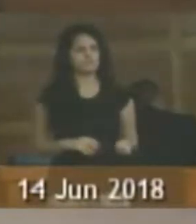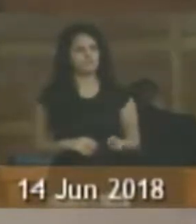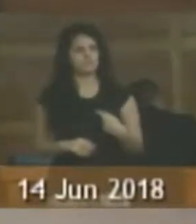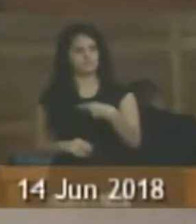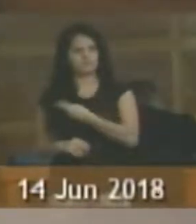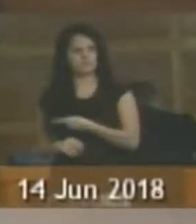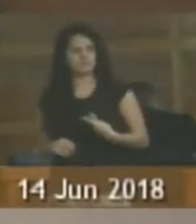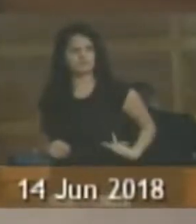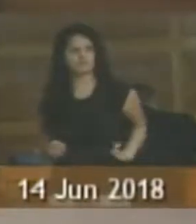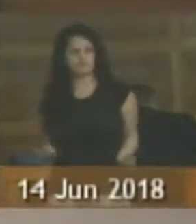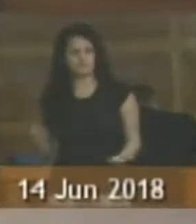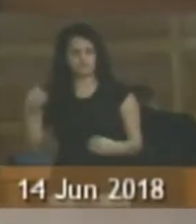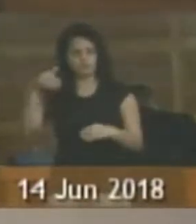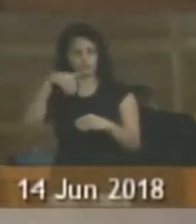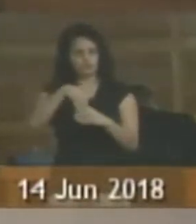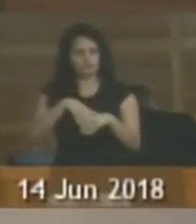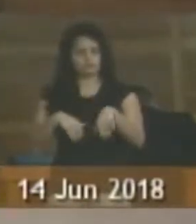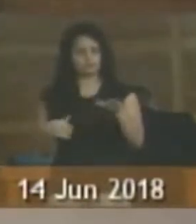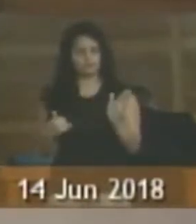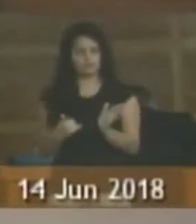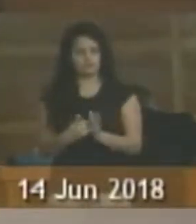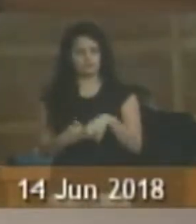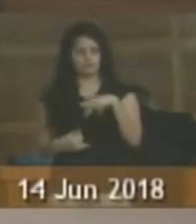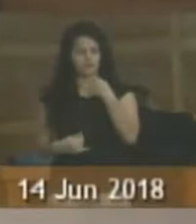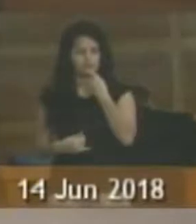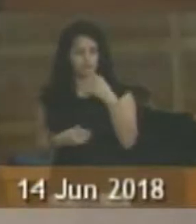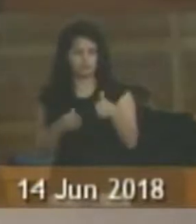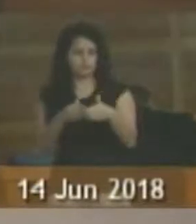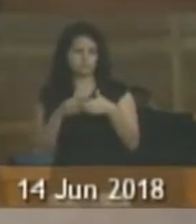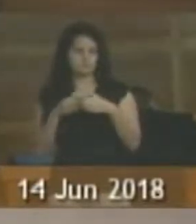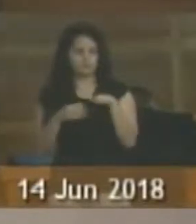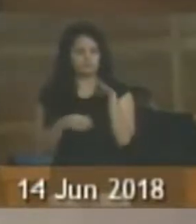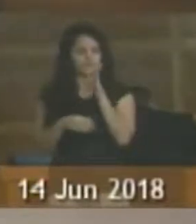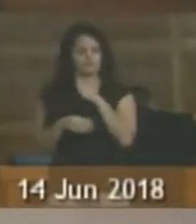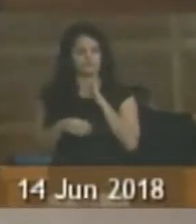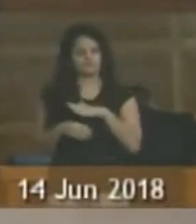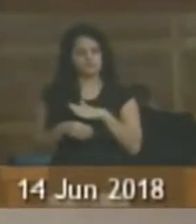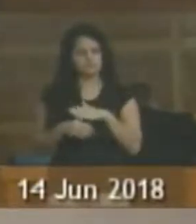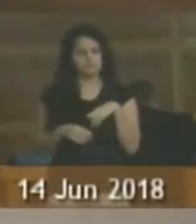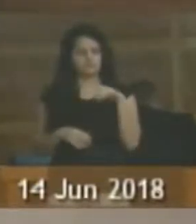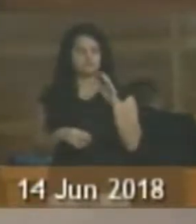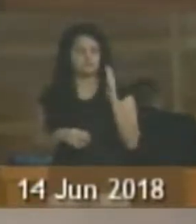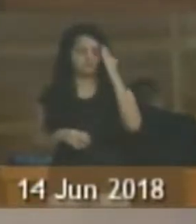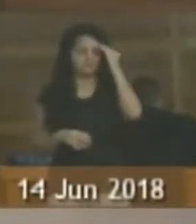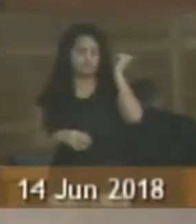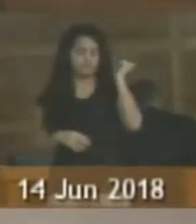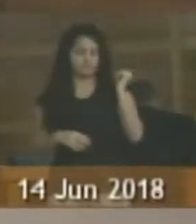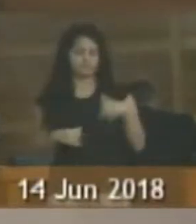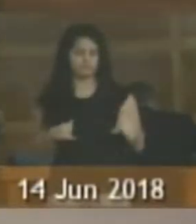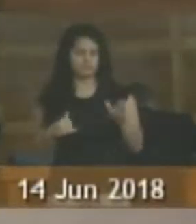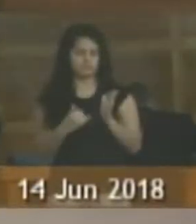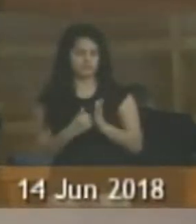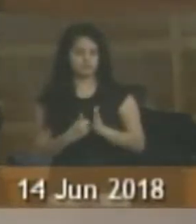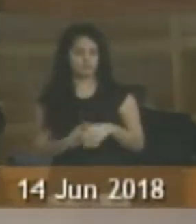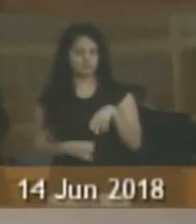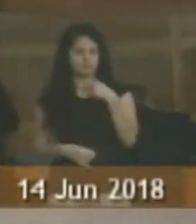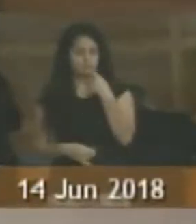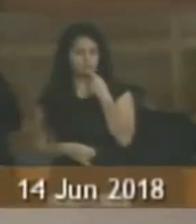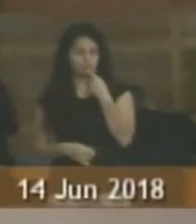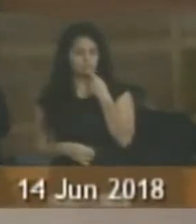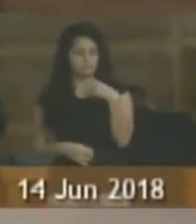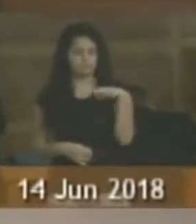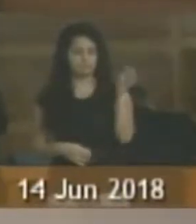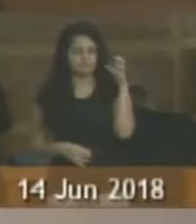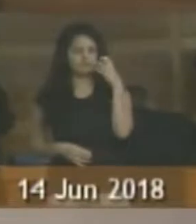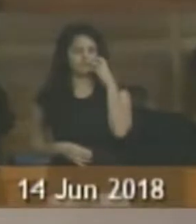o senhor presidente colocou em votação os requerimentos verbais que solicitaram o regime de urgência. a saber, requerimento verbal do vereador Canidé do